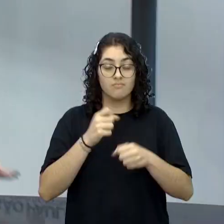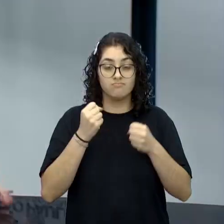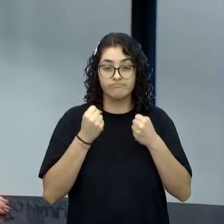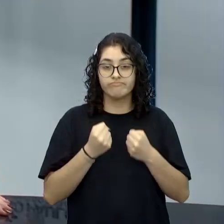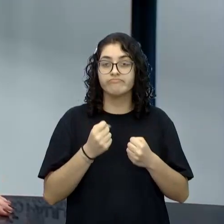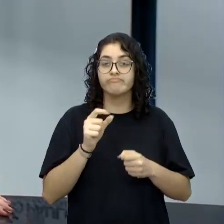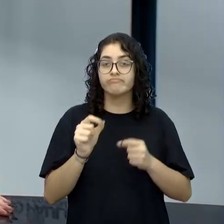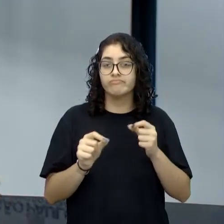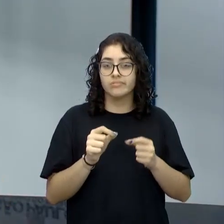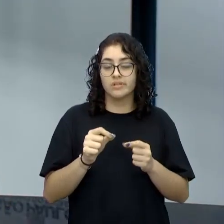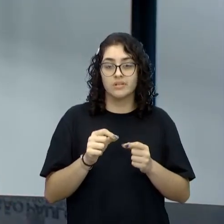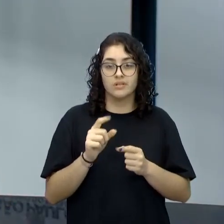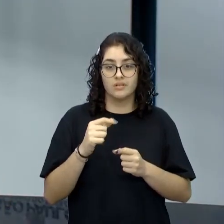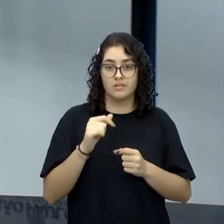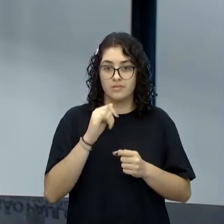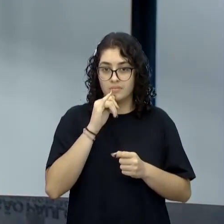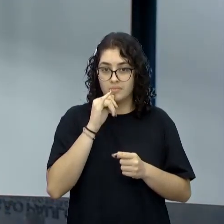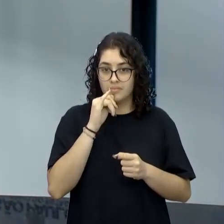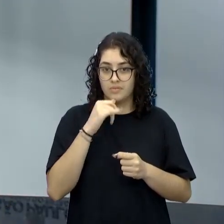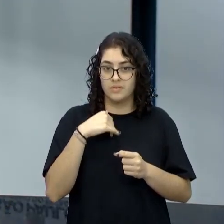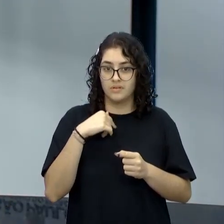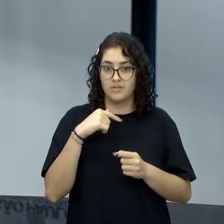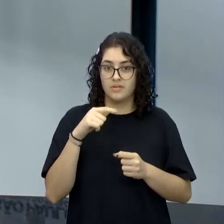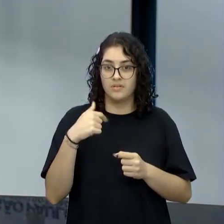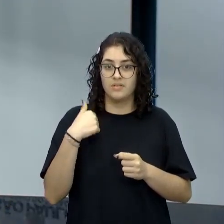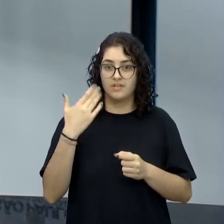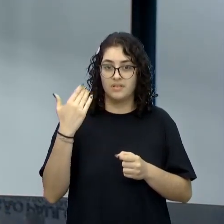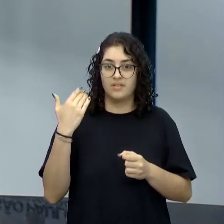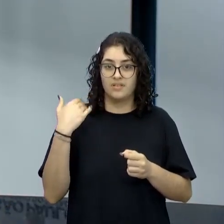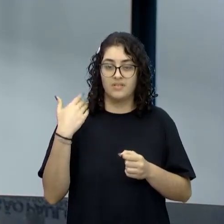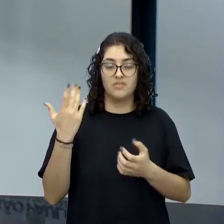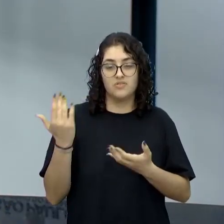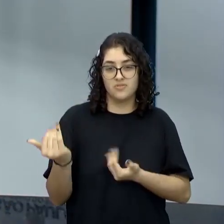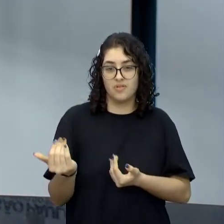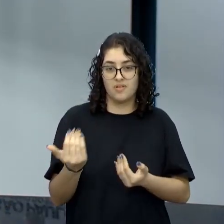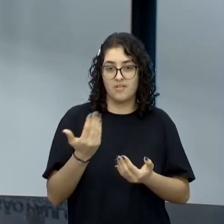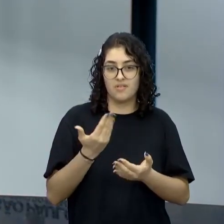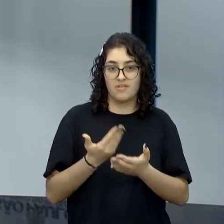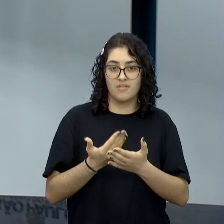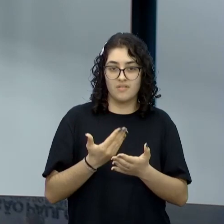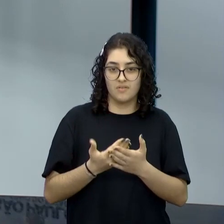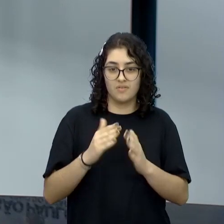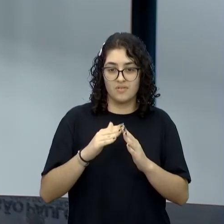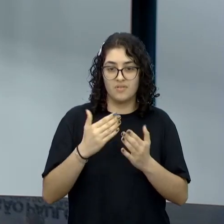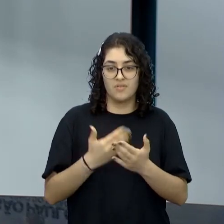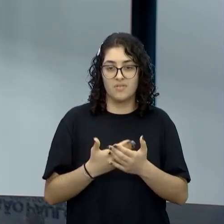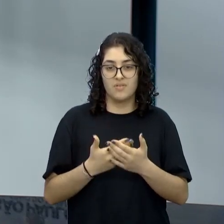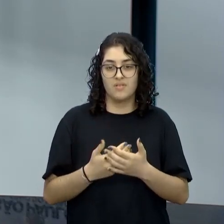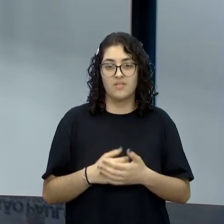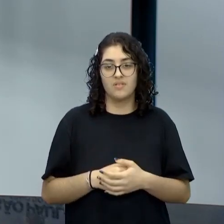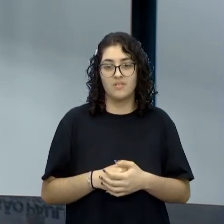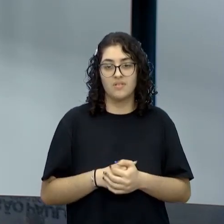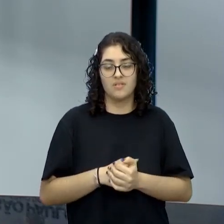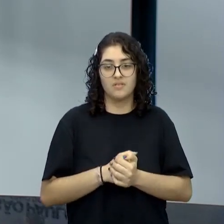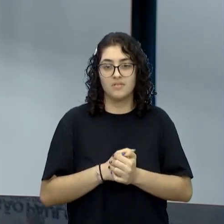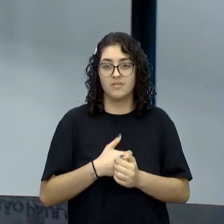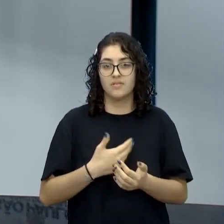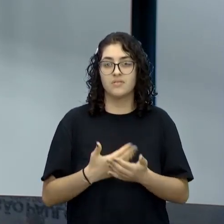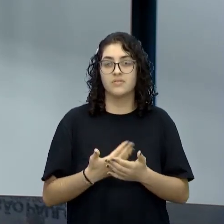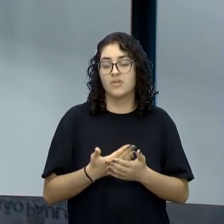é, quando eu estava na escola, quando eu era uma jovem criança, linda, vivendo minha vida na juventude, e eu fui para a